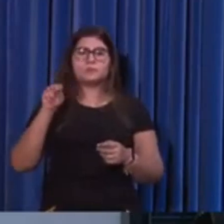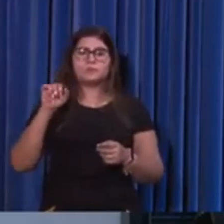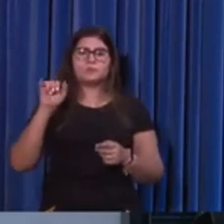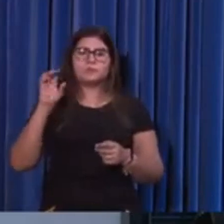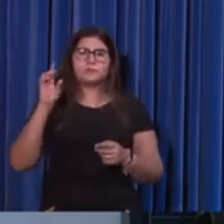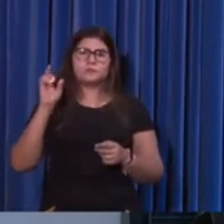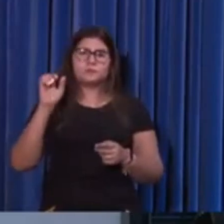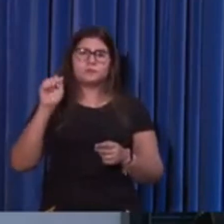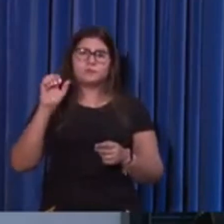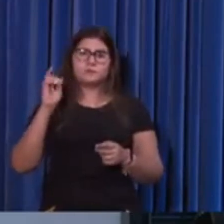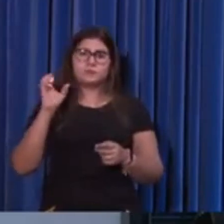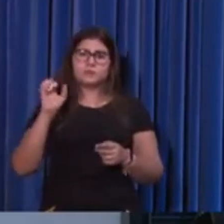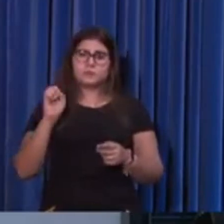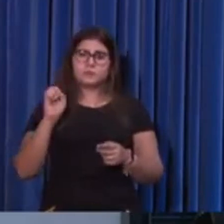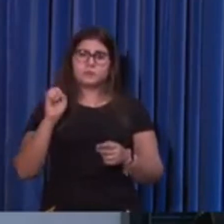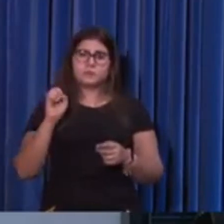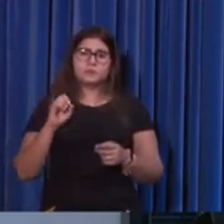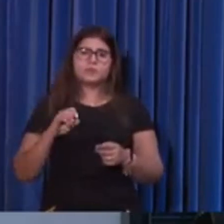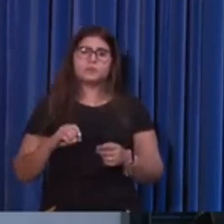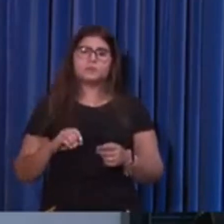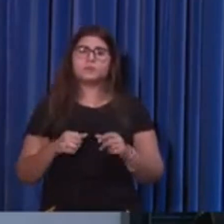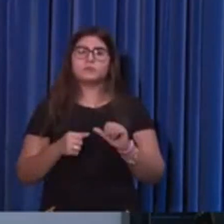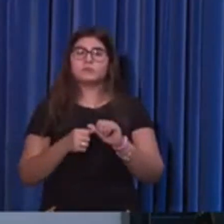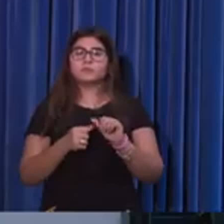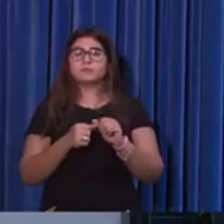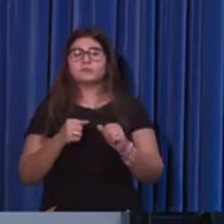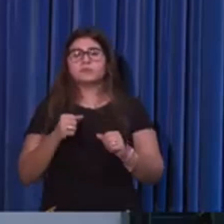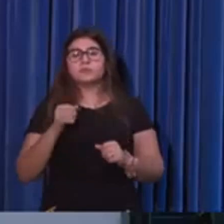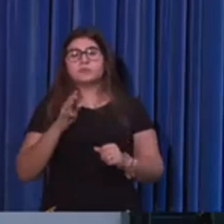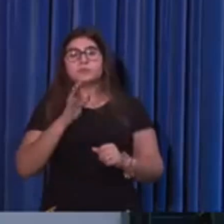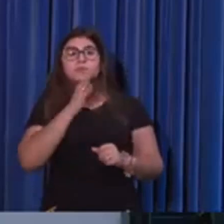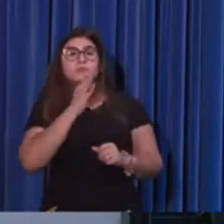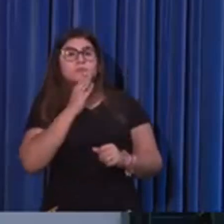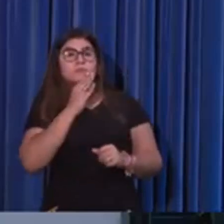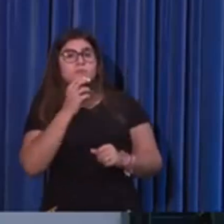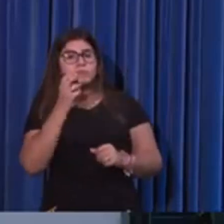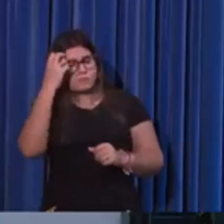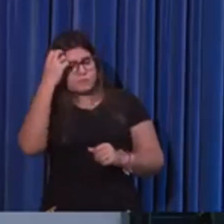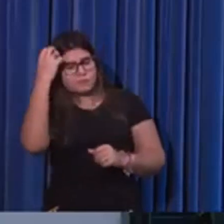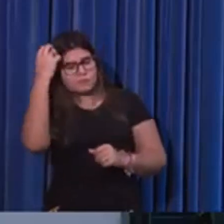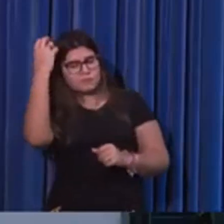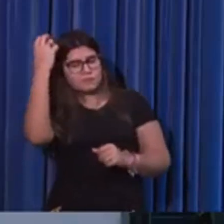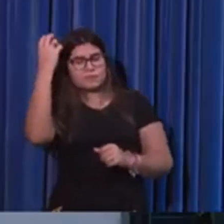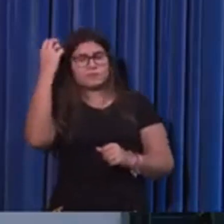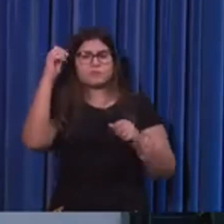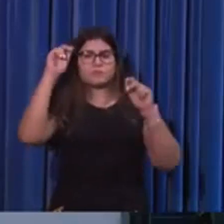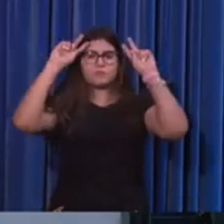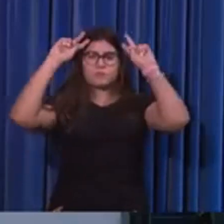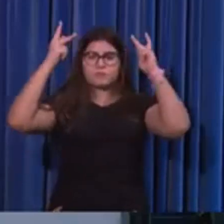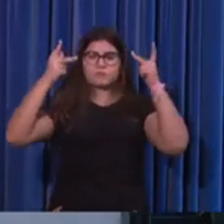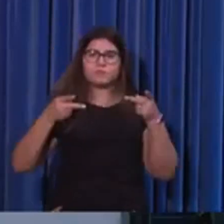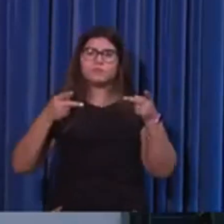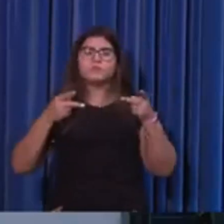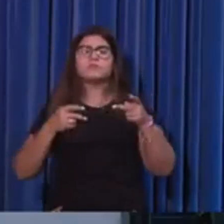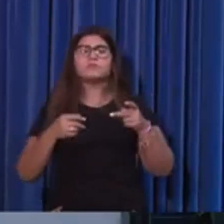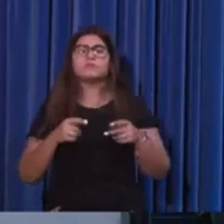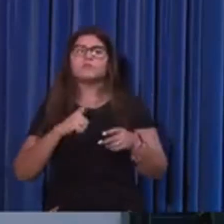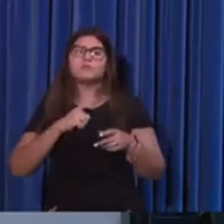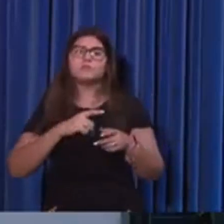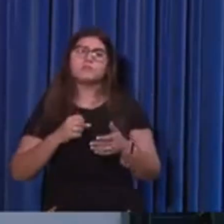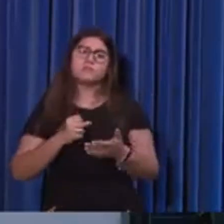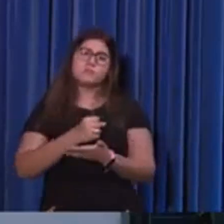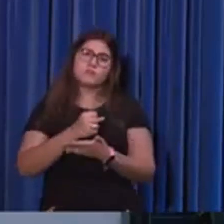desenvolvimento do conhecimento, da razão humana passou a ter como base, então,